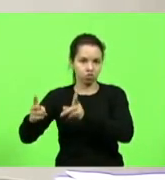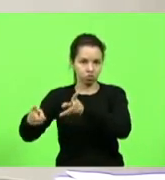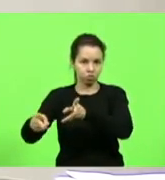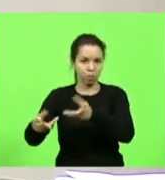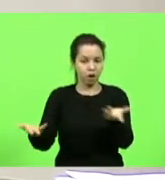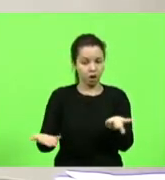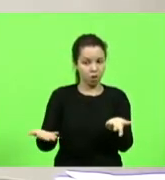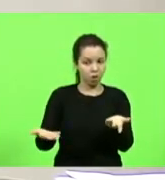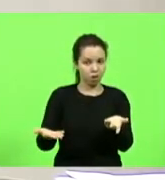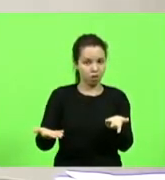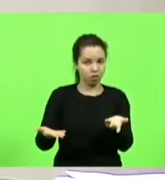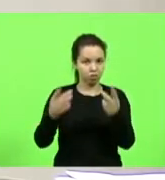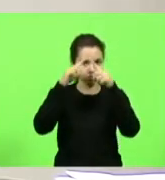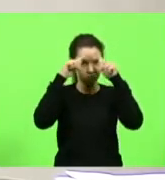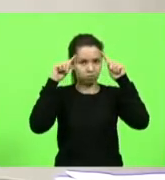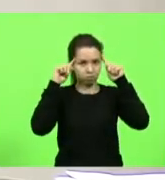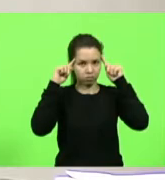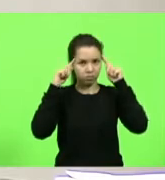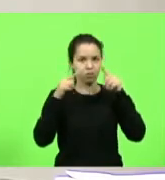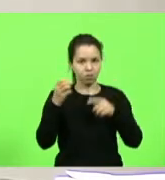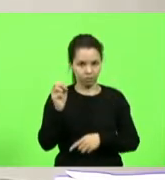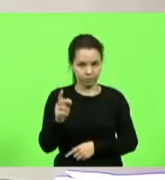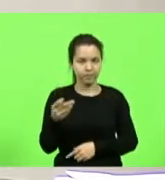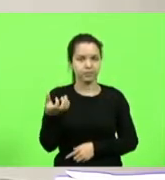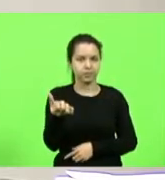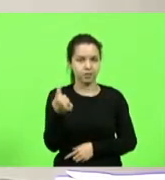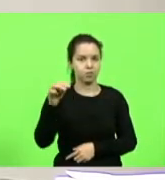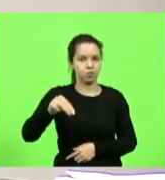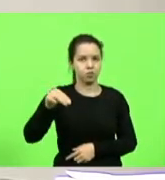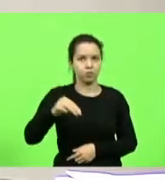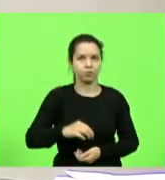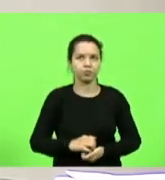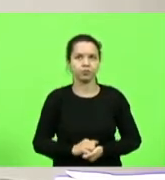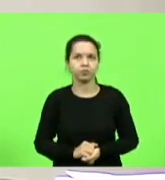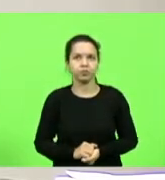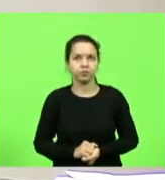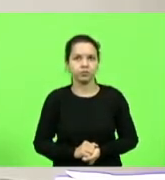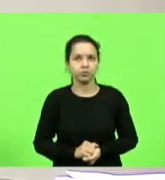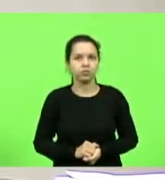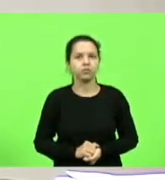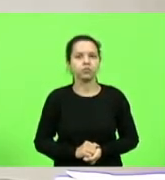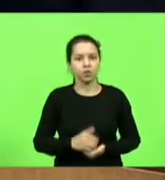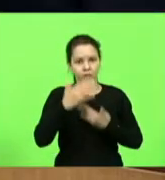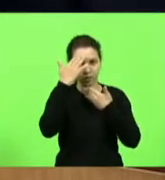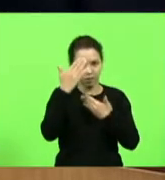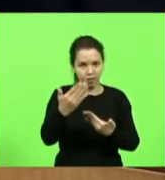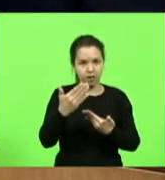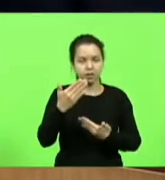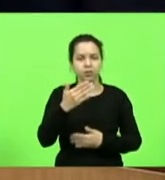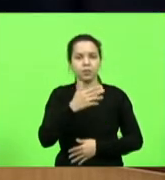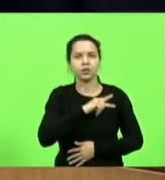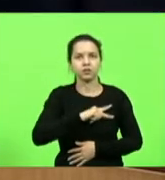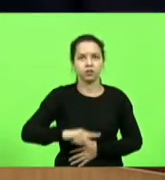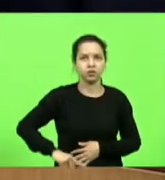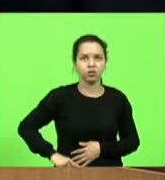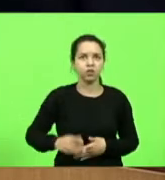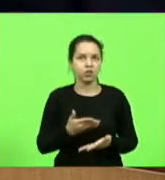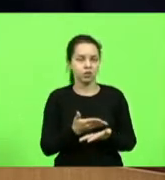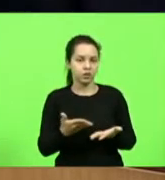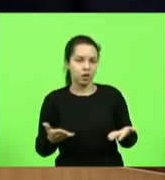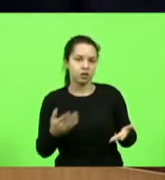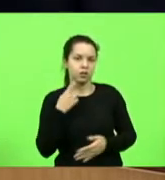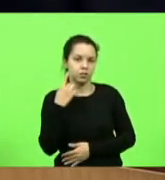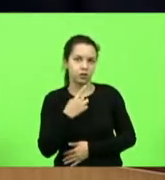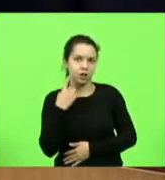Sareta. Vossa Excelência terá 6 minutos, deputado. Obrigado, senhor presidente. Senhores deputados, senhoras